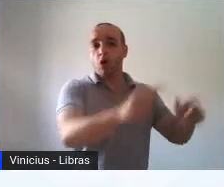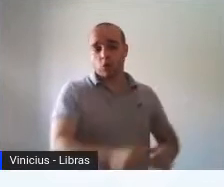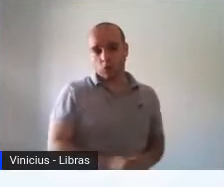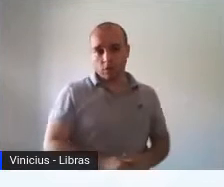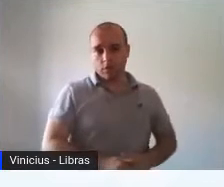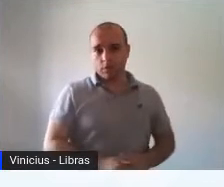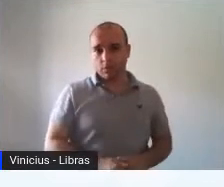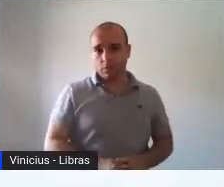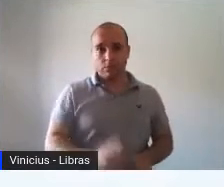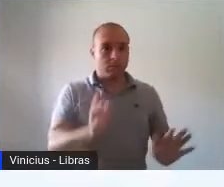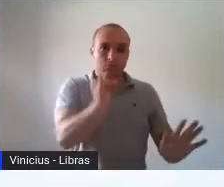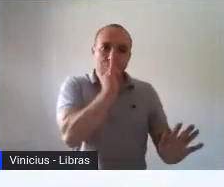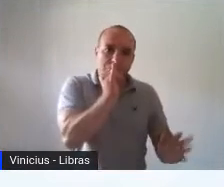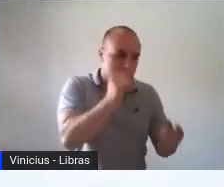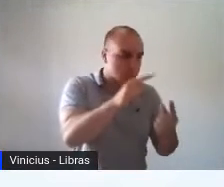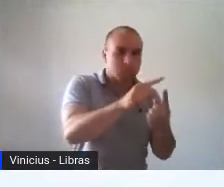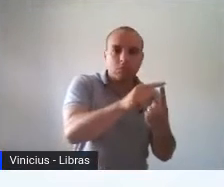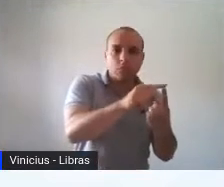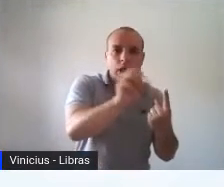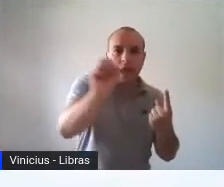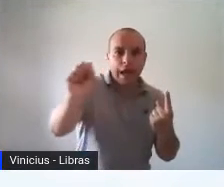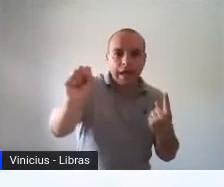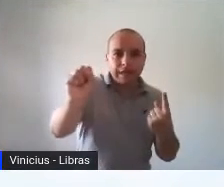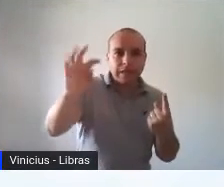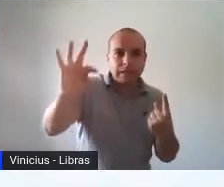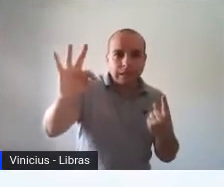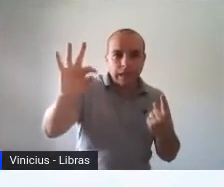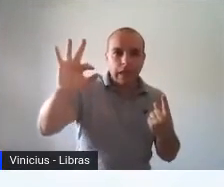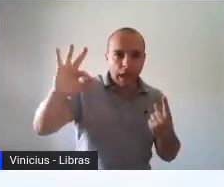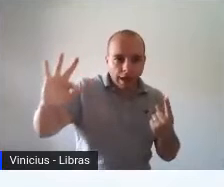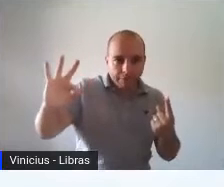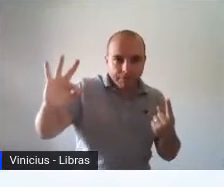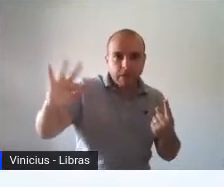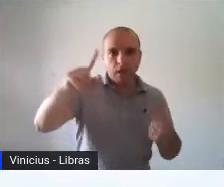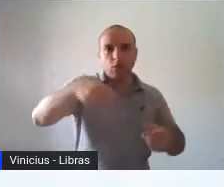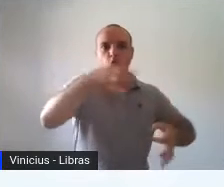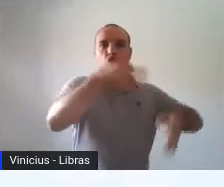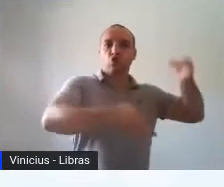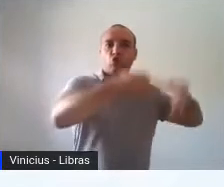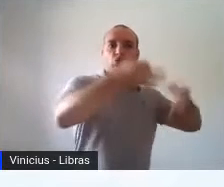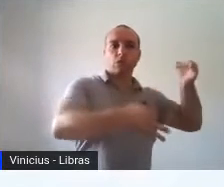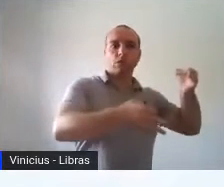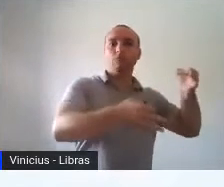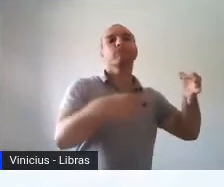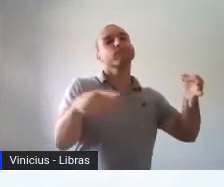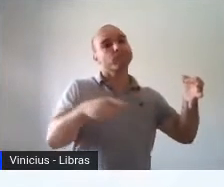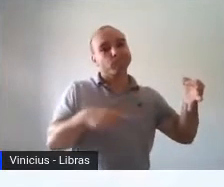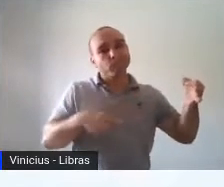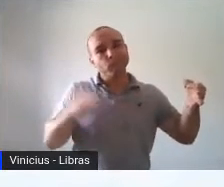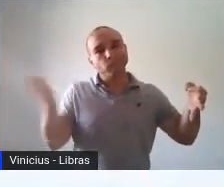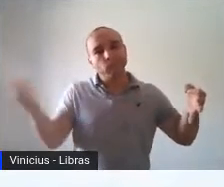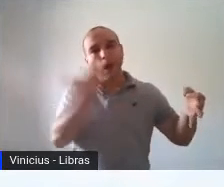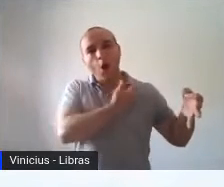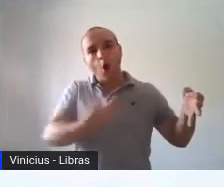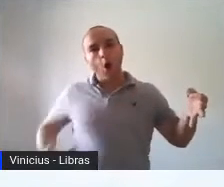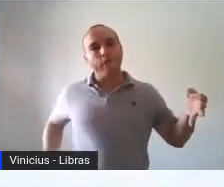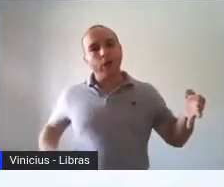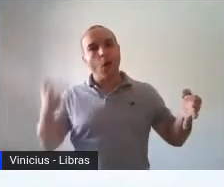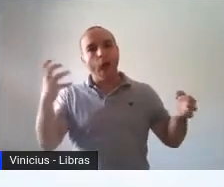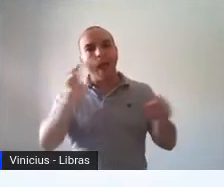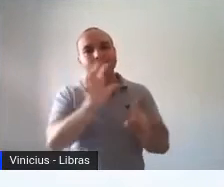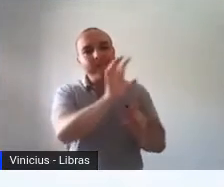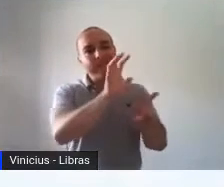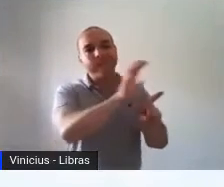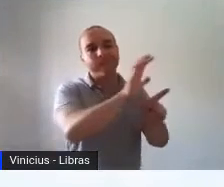cumprir a lei, né? E, infelizmente, essas questões políticas acabam interferindo nas decisões e quem paga a conta é a população, né? Sim,